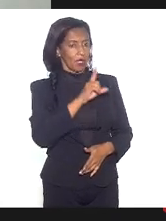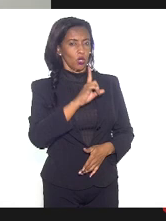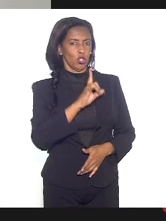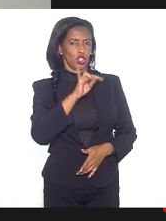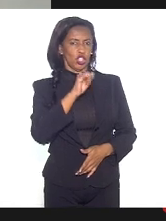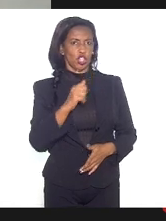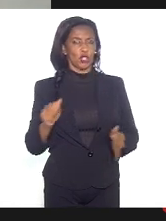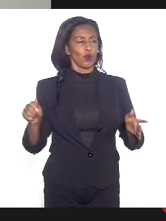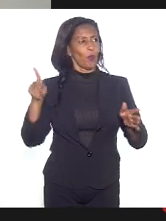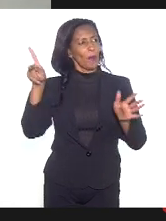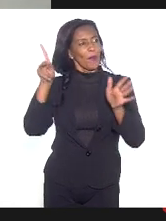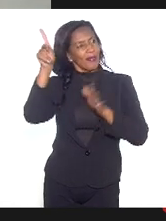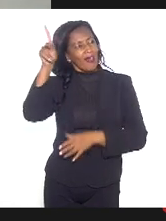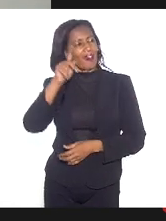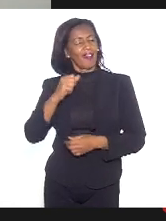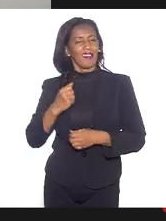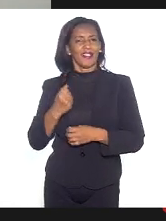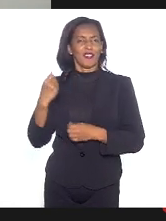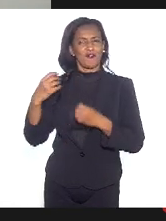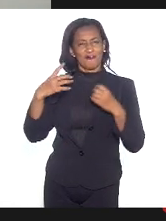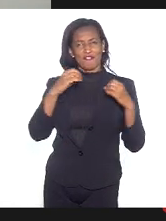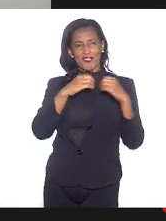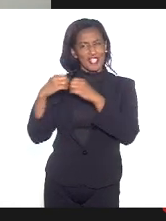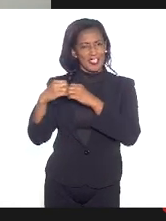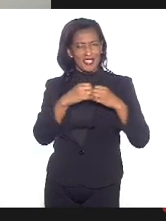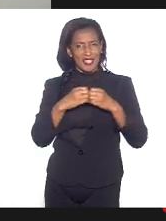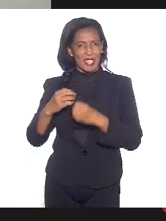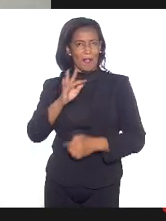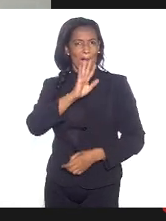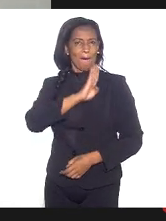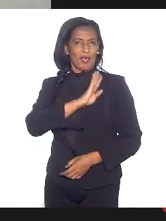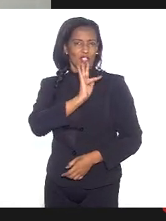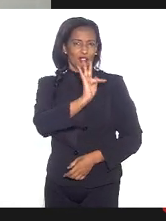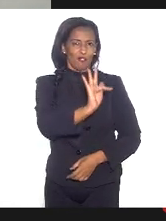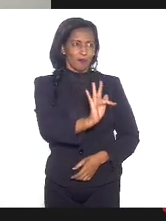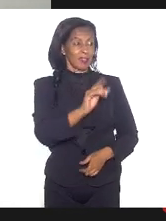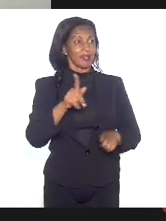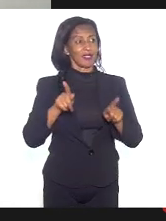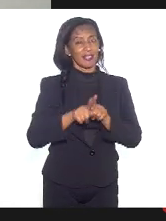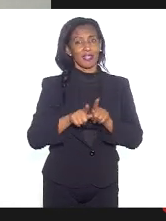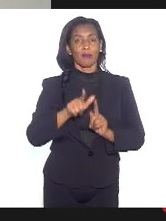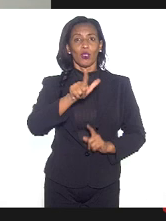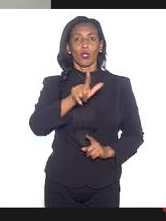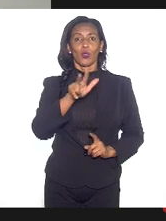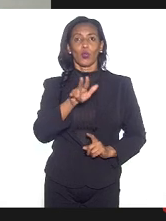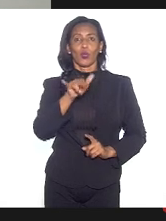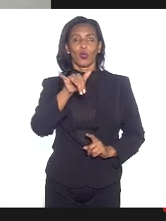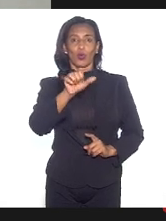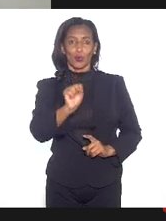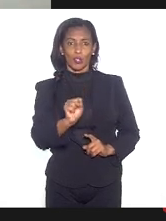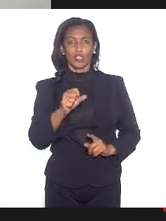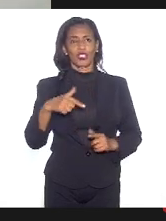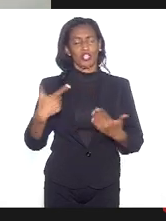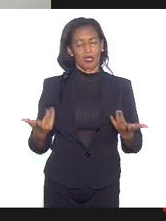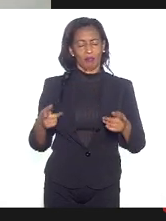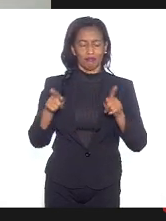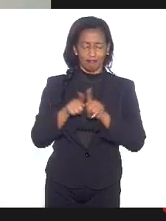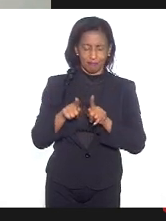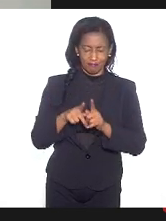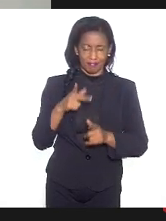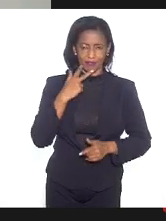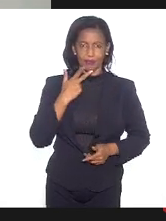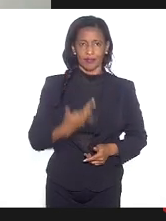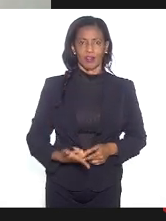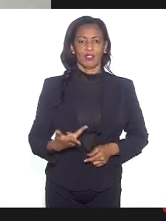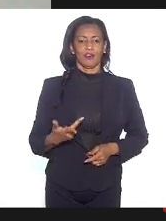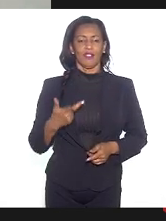da Baixada Fluminense, lá meu vizinho, e o Luiz Martins, no qual eu vou falar sobre também